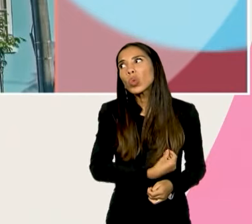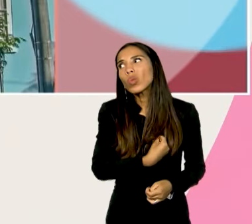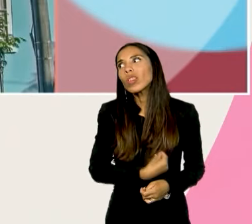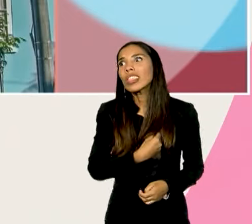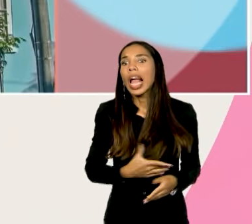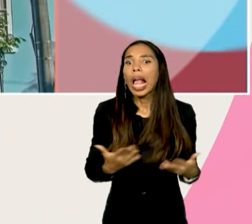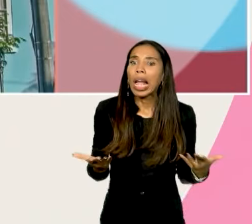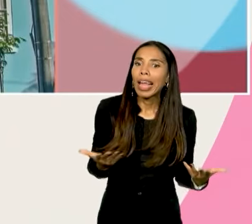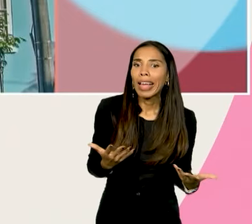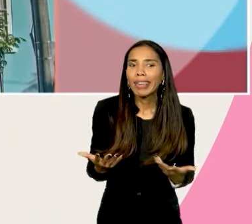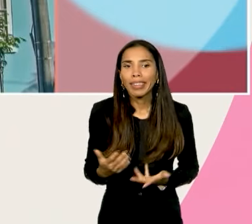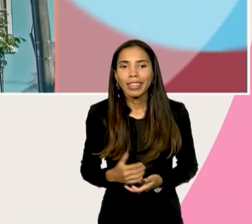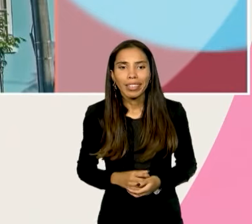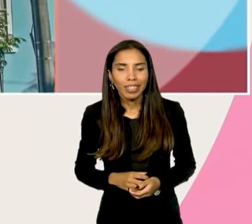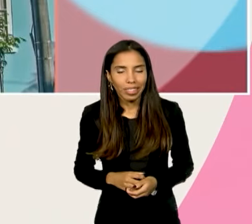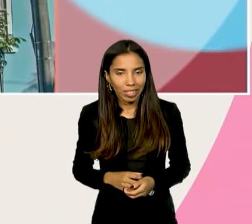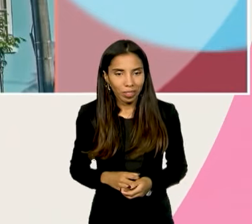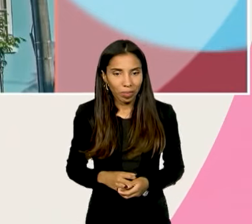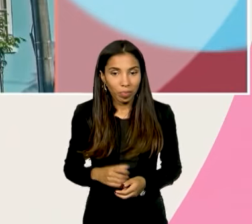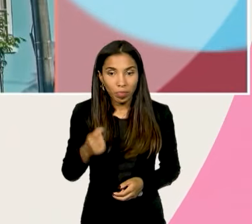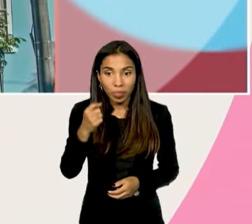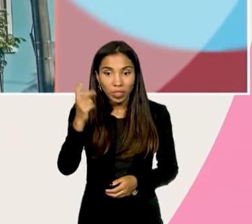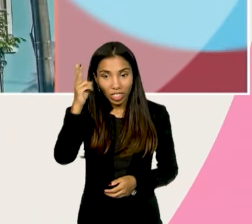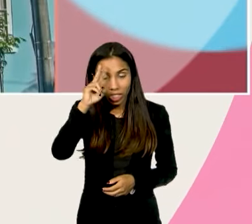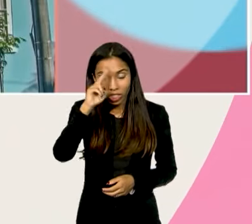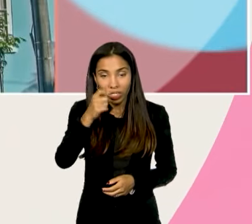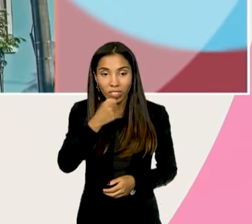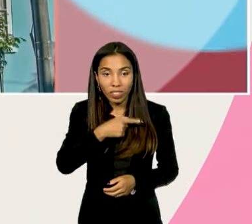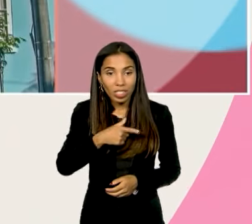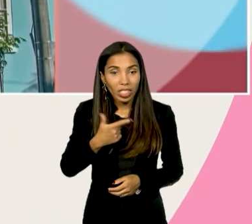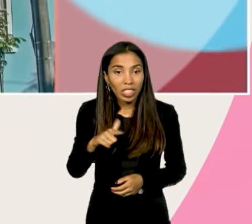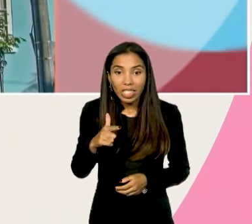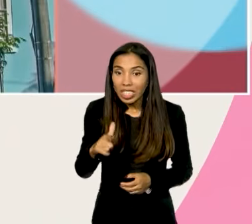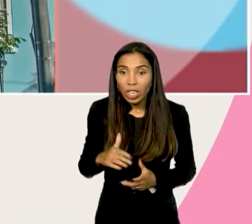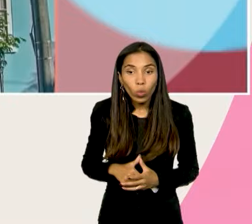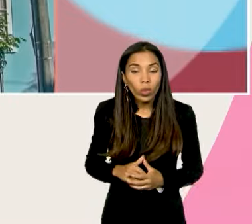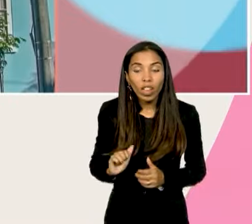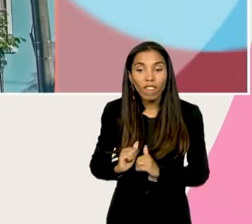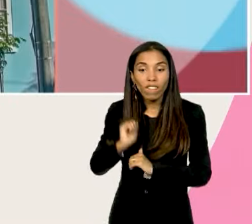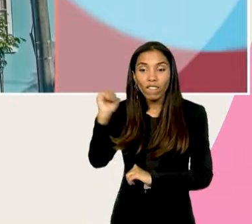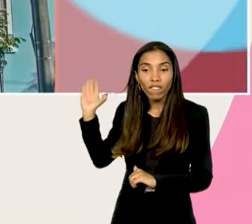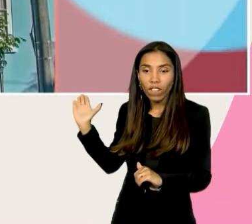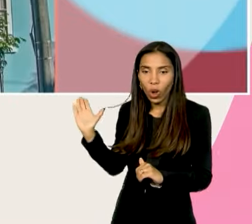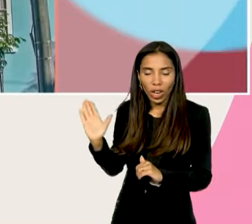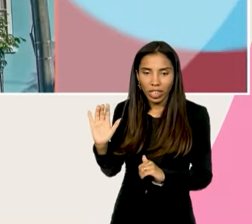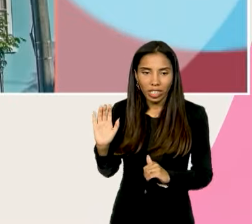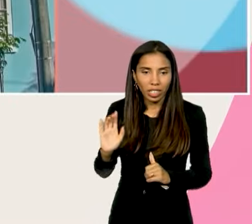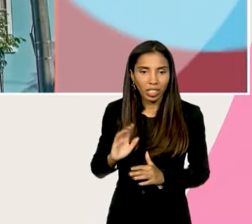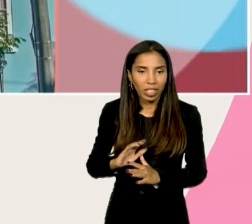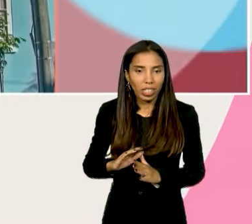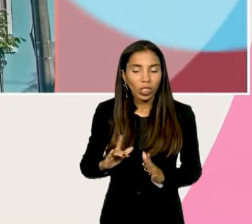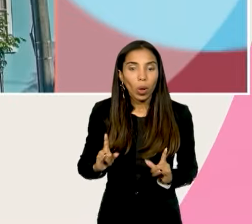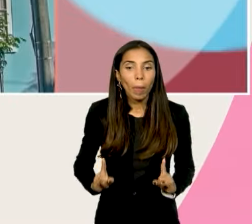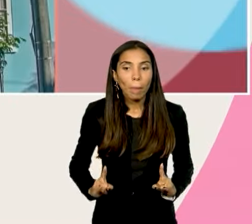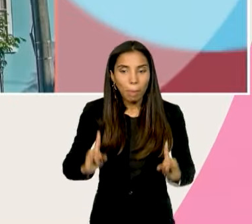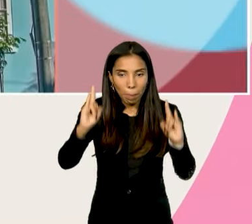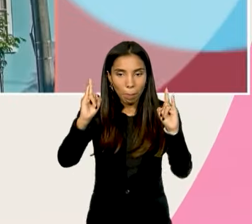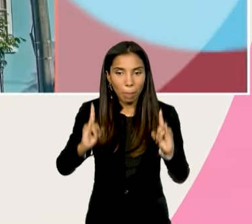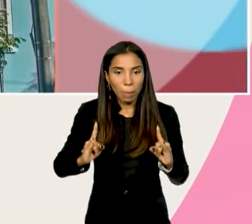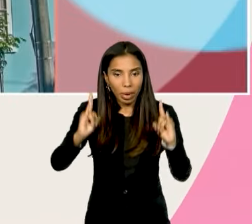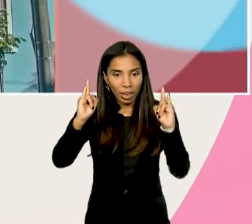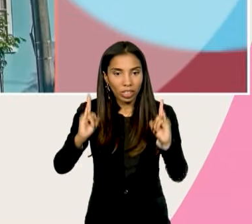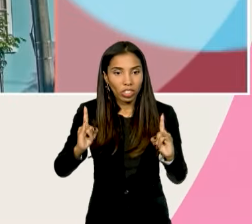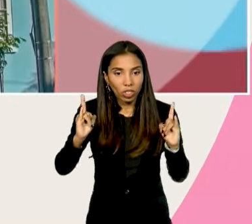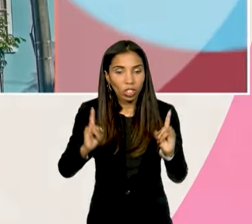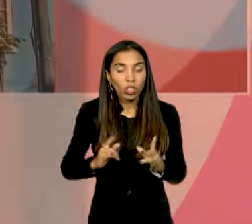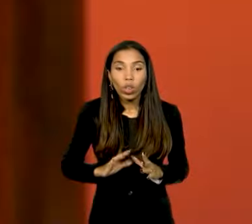falei... Tem uma história engraçada, porque a série não tem externa. A gente faz a filmagem do prédio, né, ali da